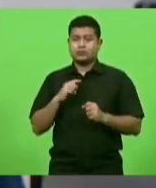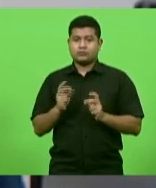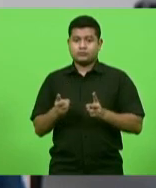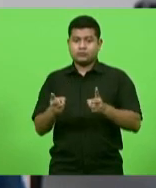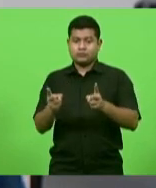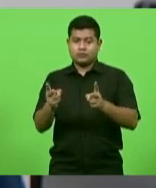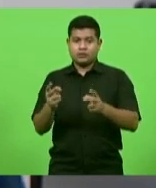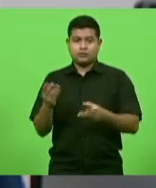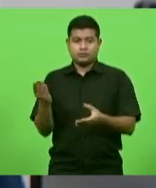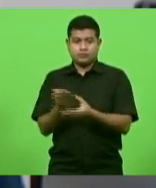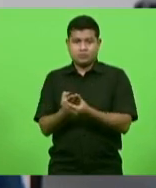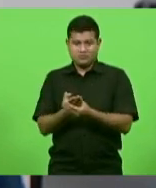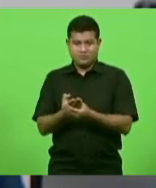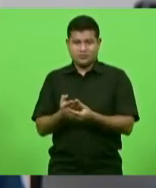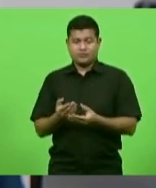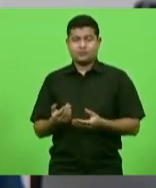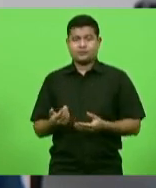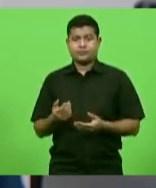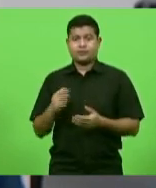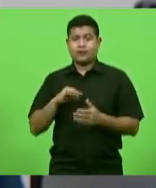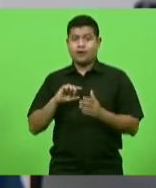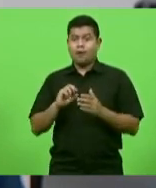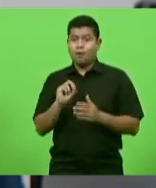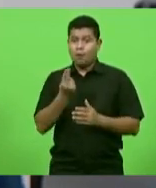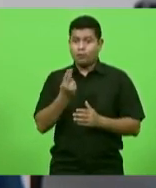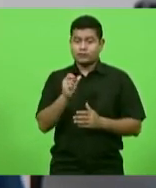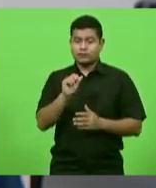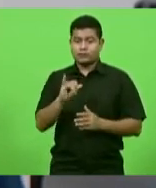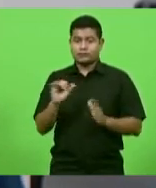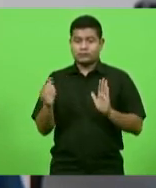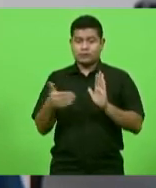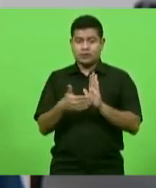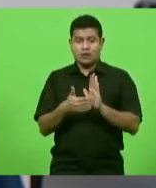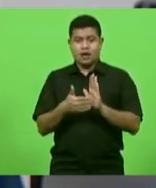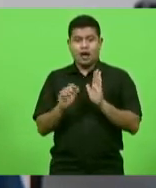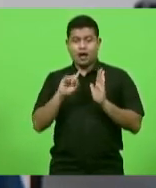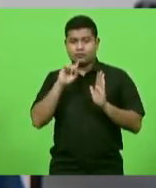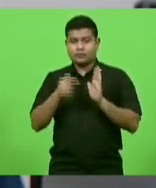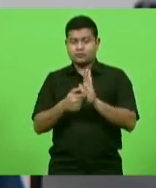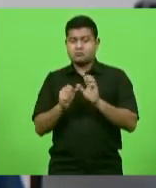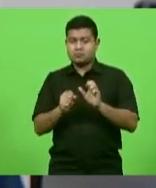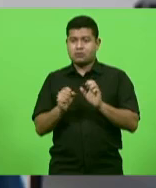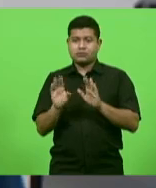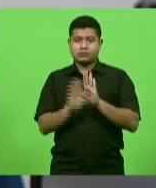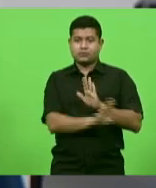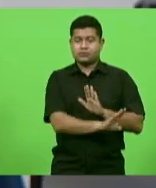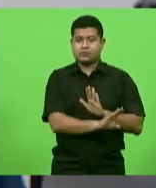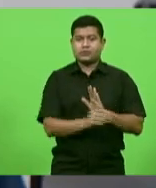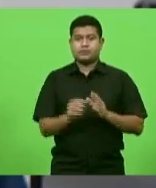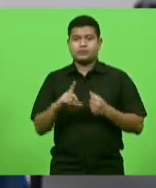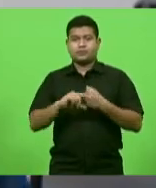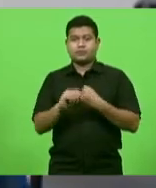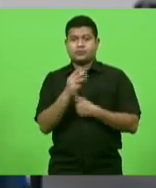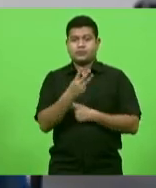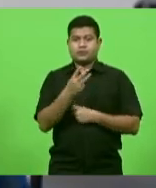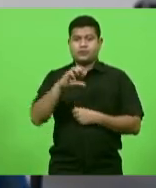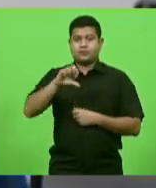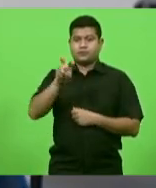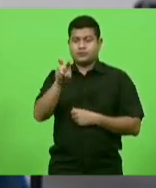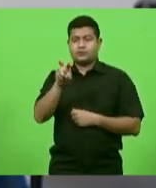processo e sem a qual acusação aquecer ajeitada aqui 395xp cedo para o processo penal